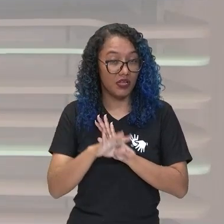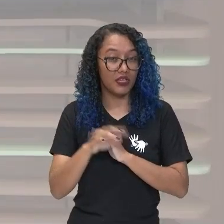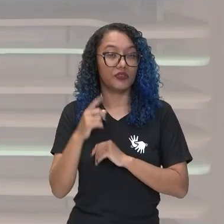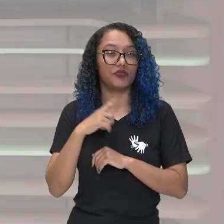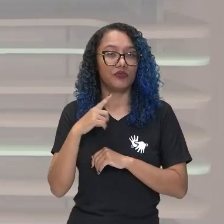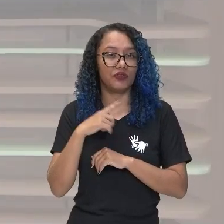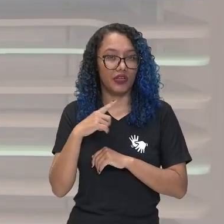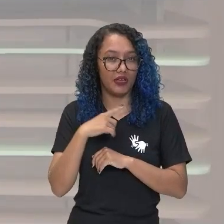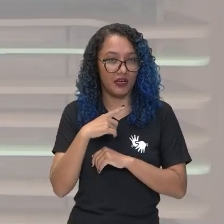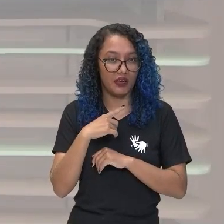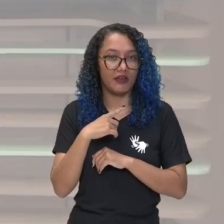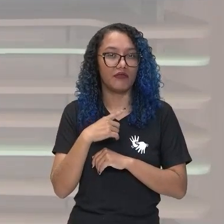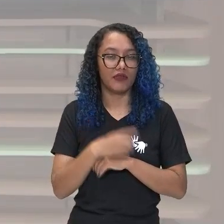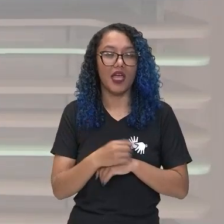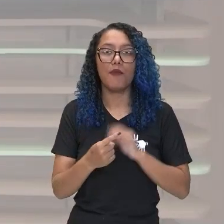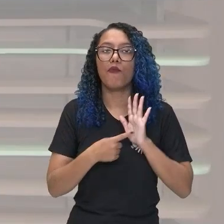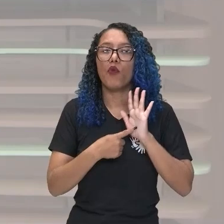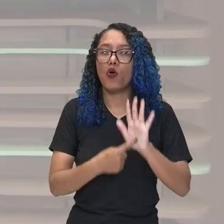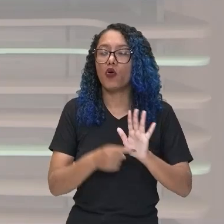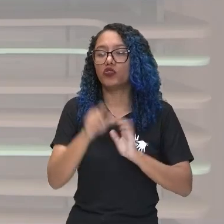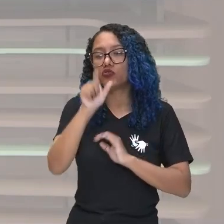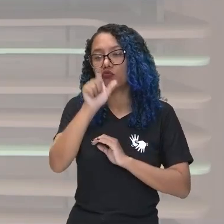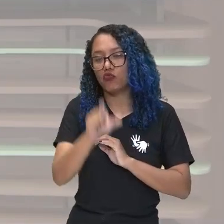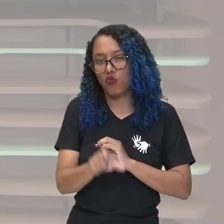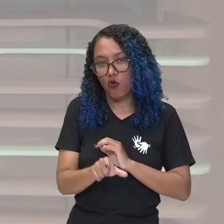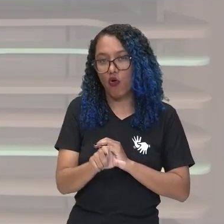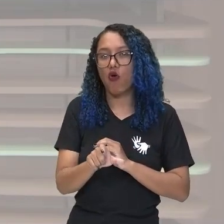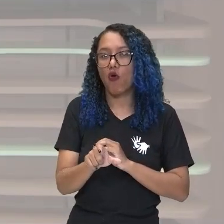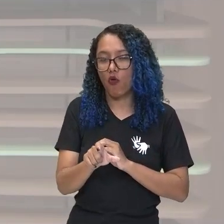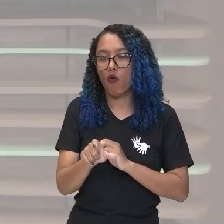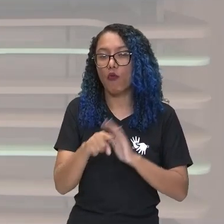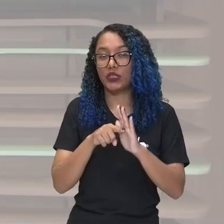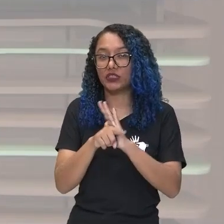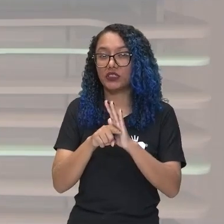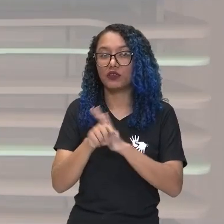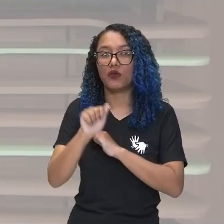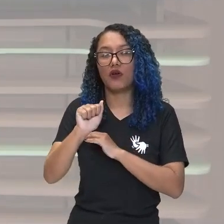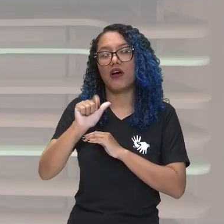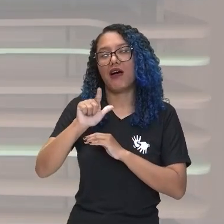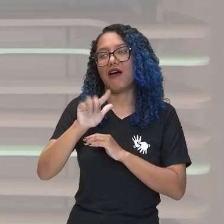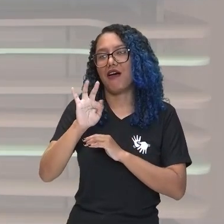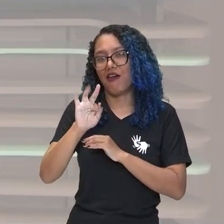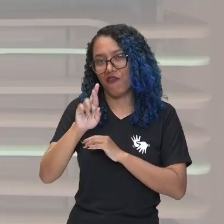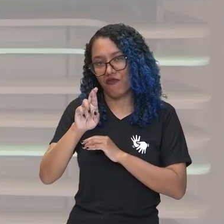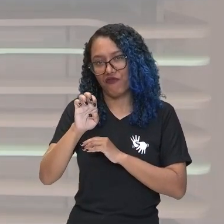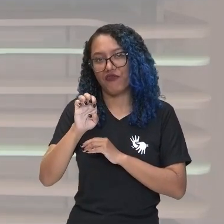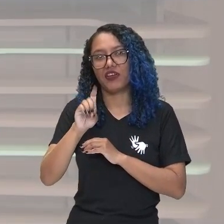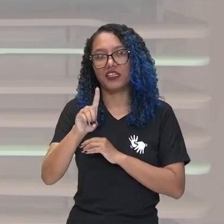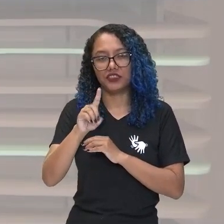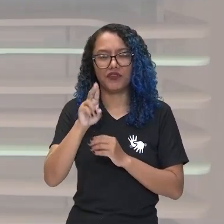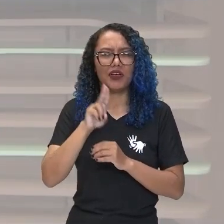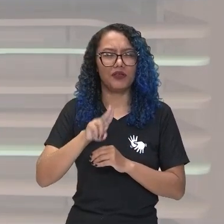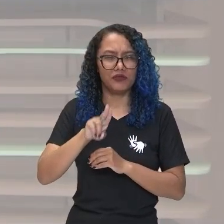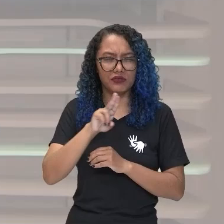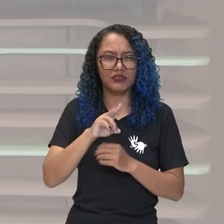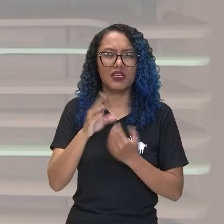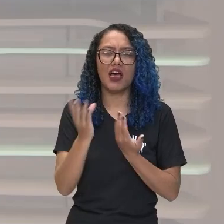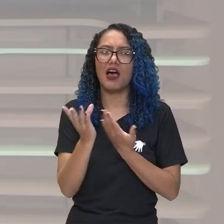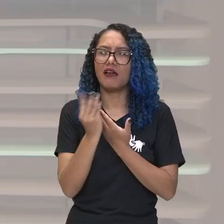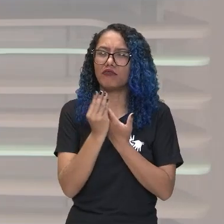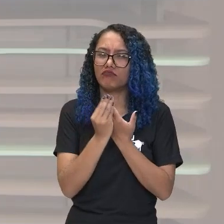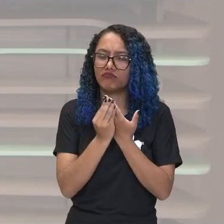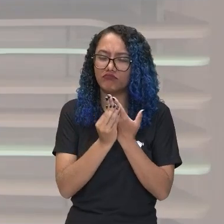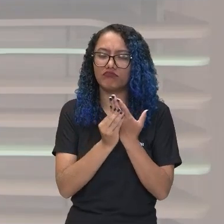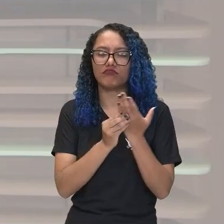naturalista britânico Alfred Russel Wallace. Então, já sabemos disso aí, que ele vai recorrer a essas fontes originais,